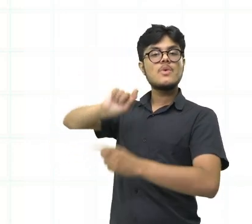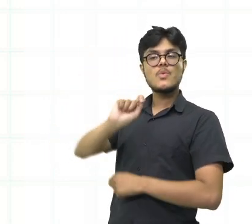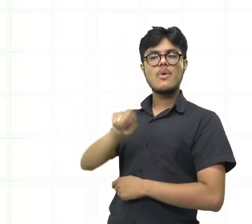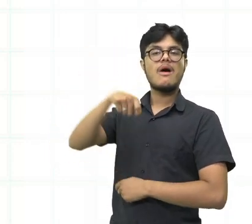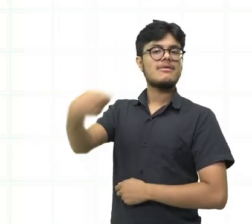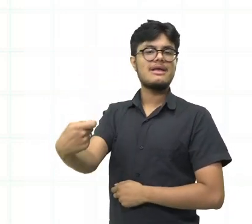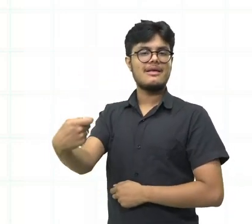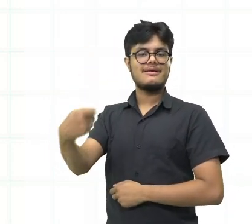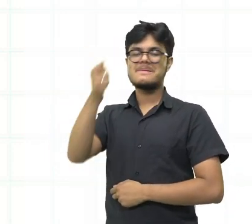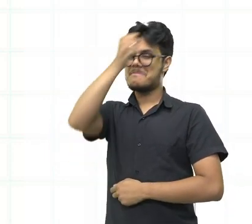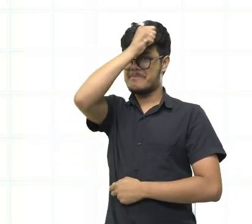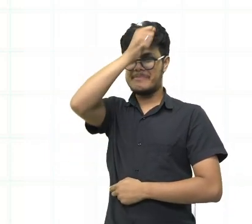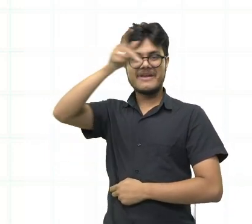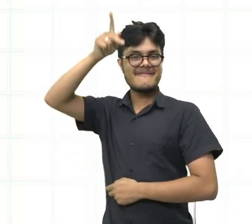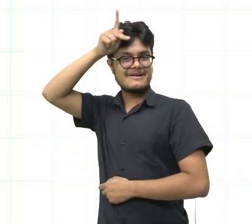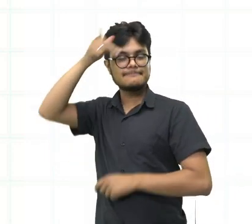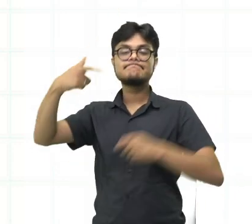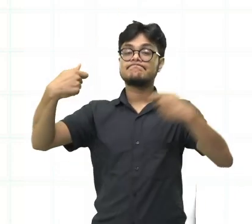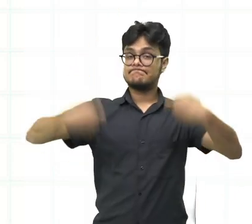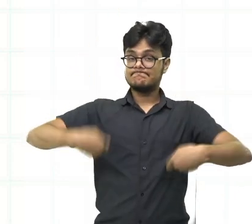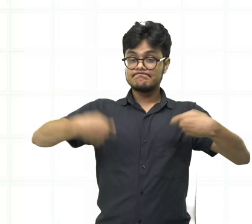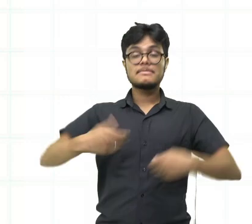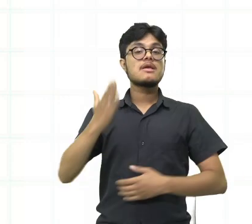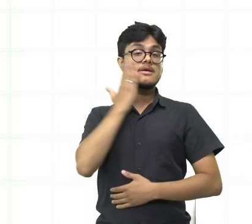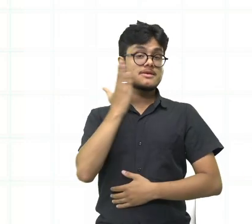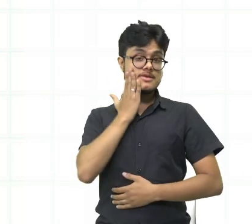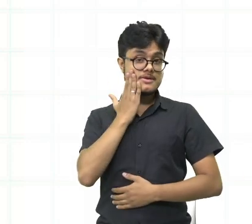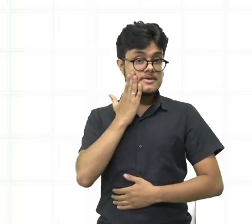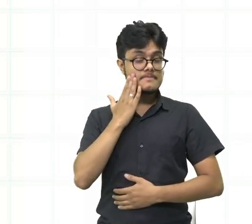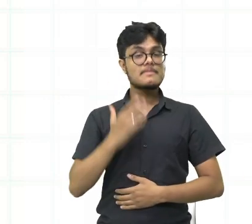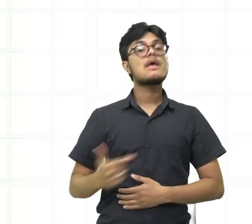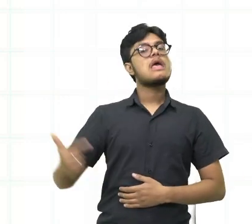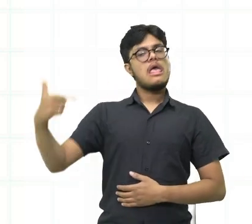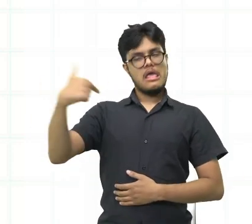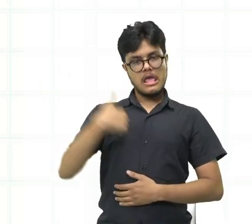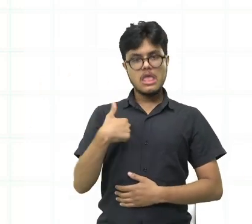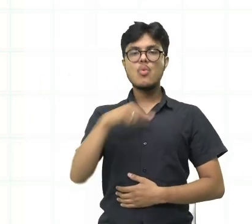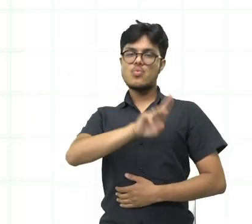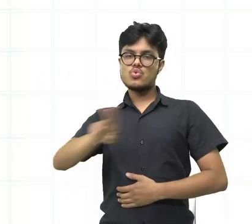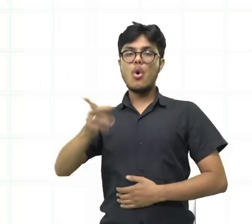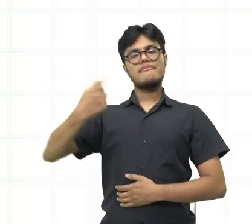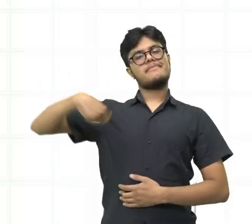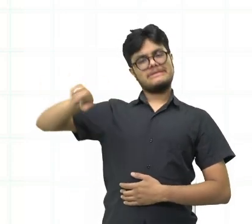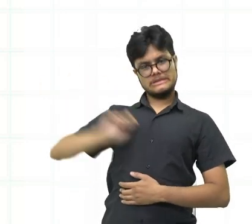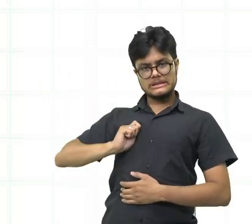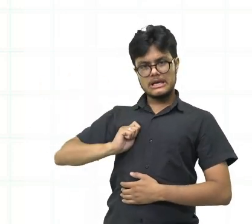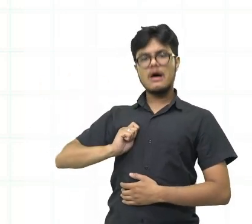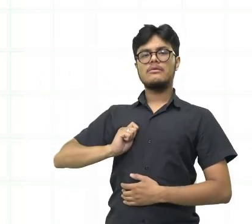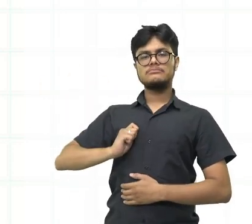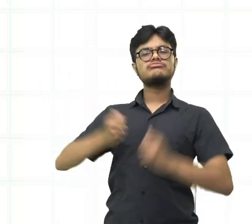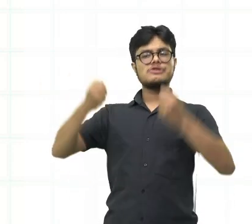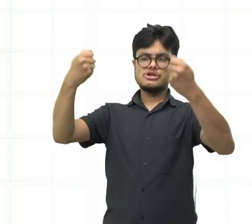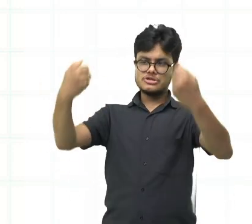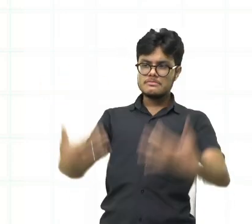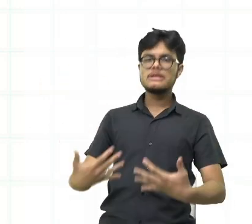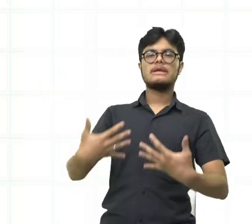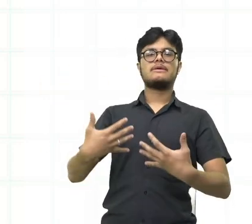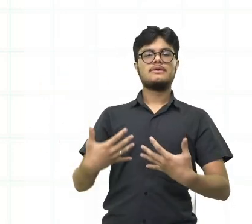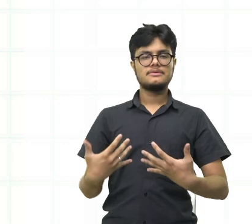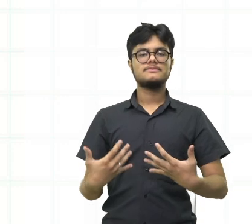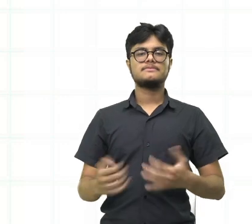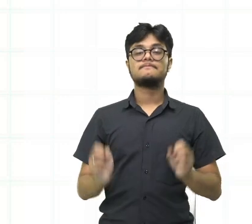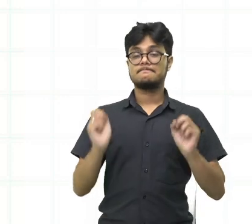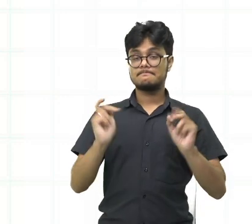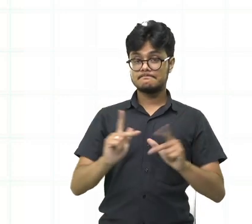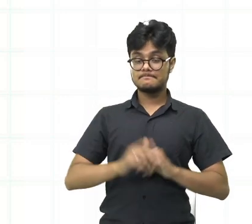Para o prefeito. Você tem que se identificar. Então, ele põe aqui eu, e aí ele diz quem é ele, né? José da Silva. E logo